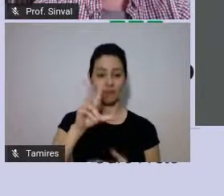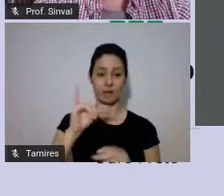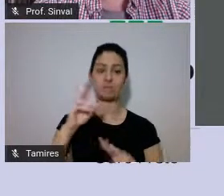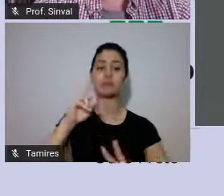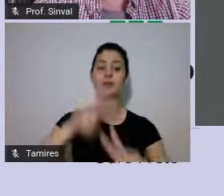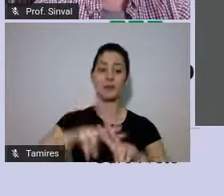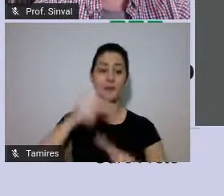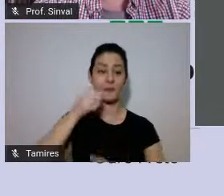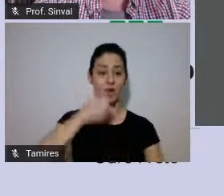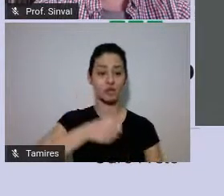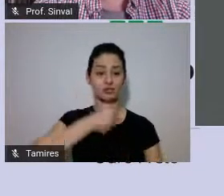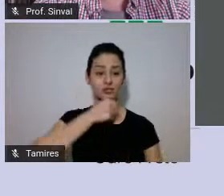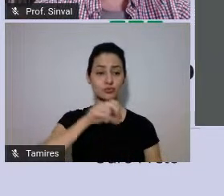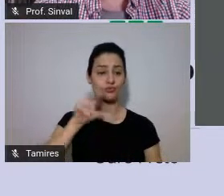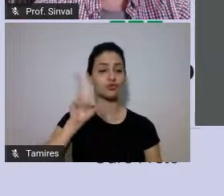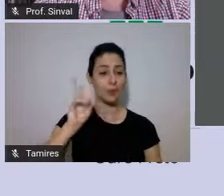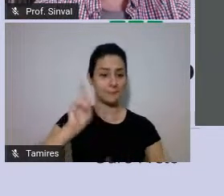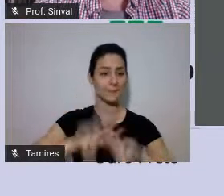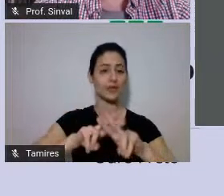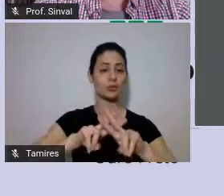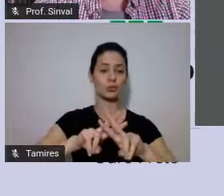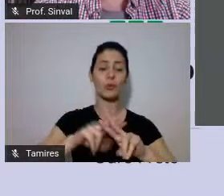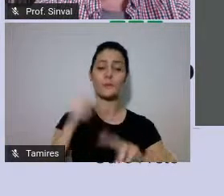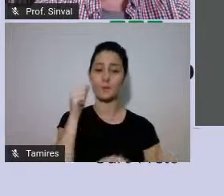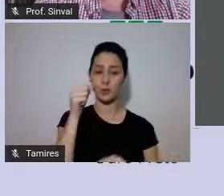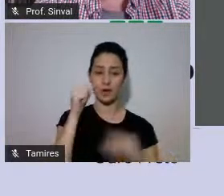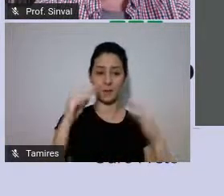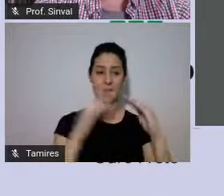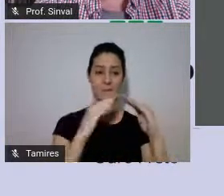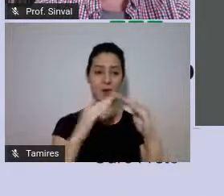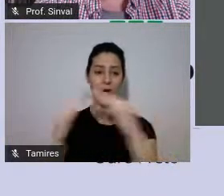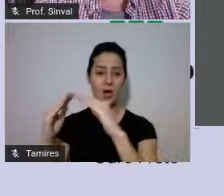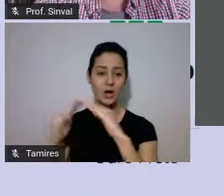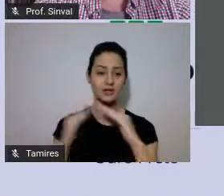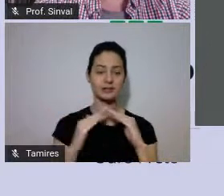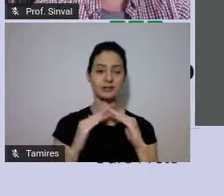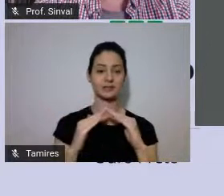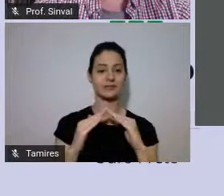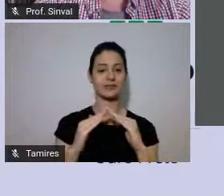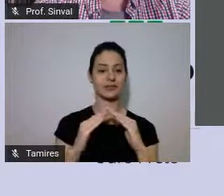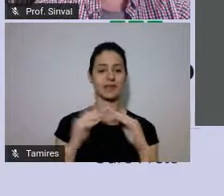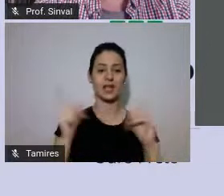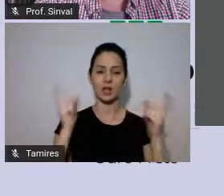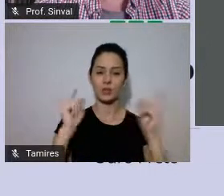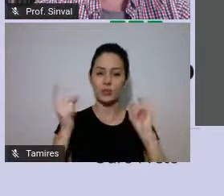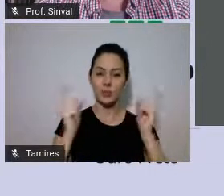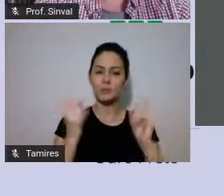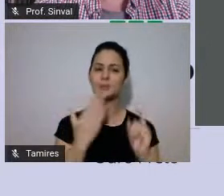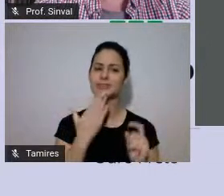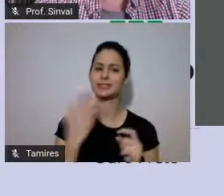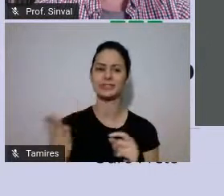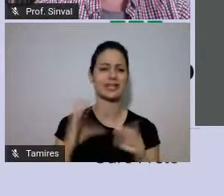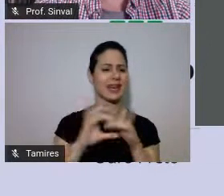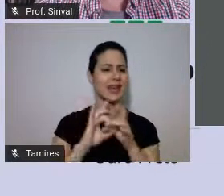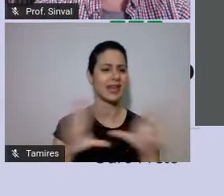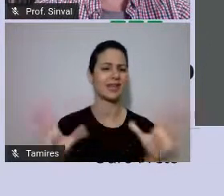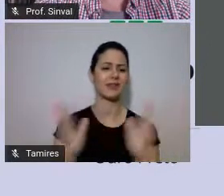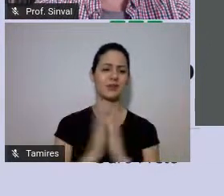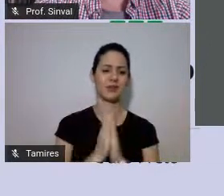senhoras portuguesas vai presa, e as mulheres moradoras da região se reúnem e vão pedir a Nassau pela liberdade